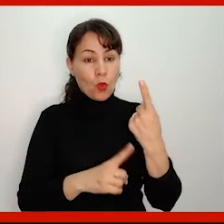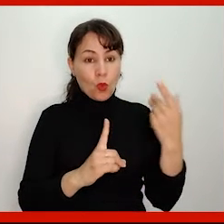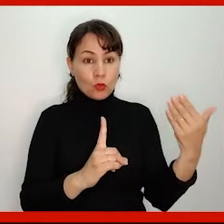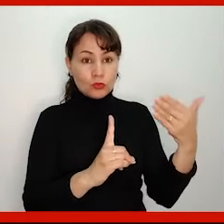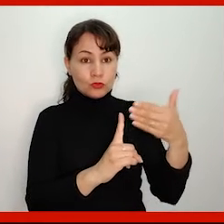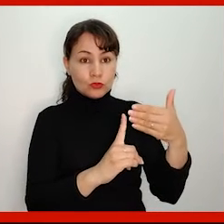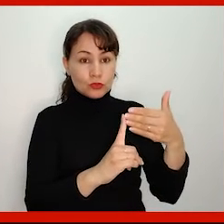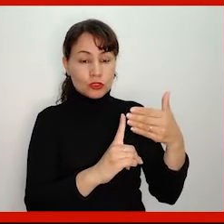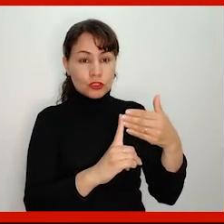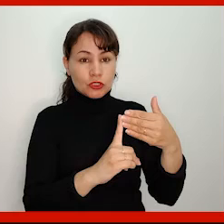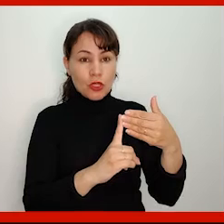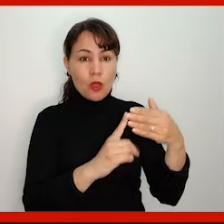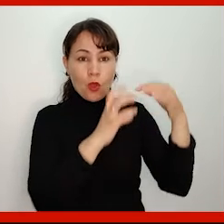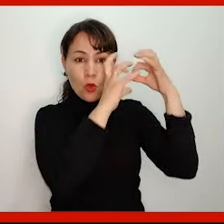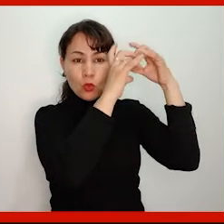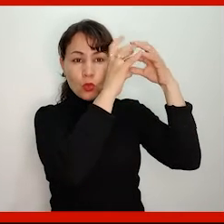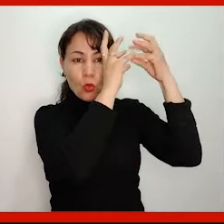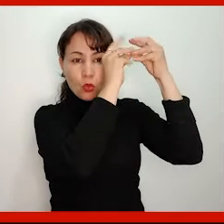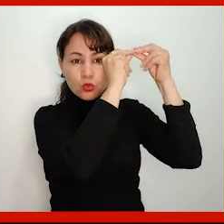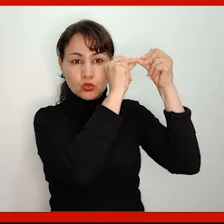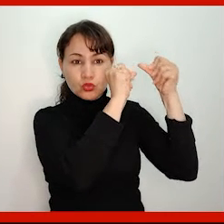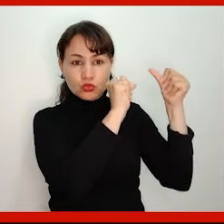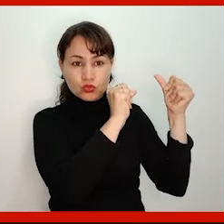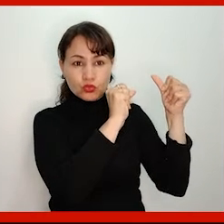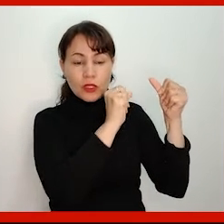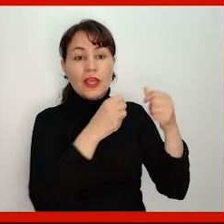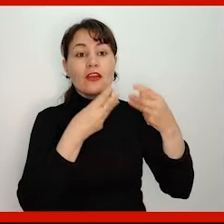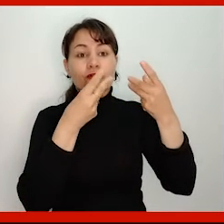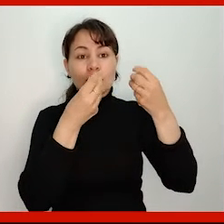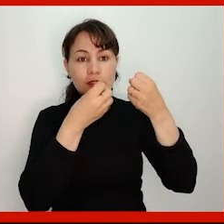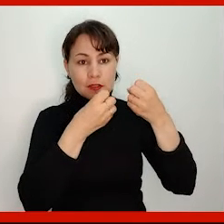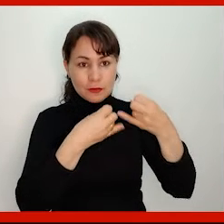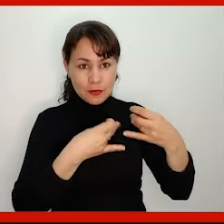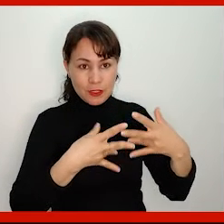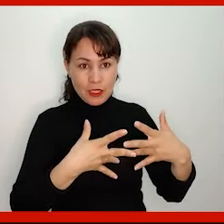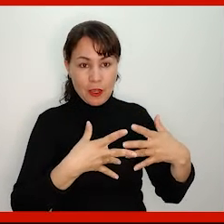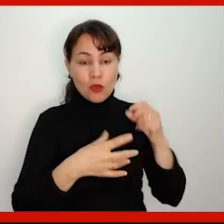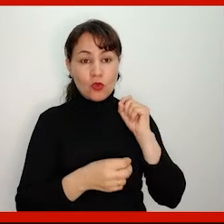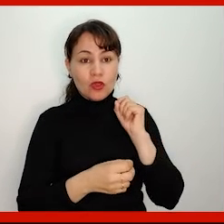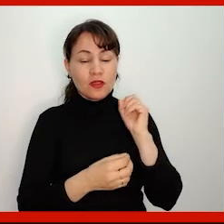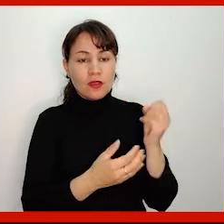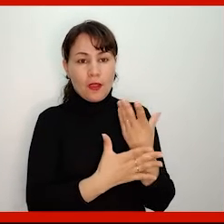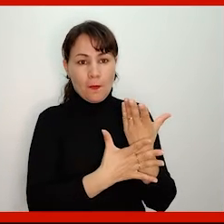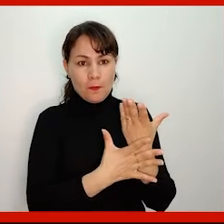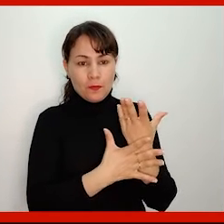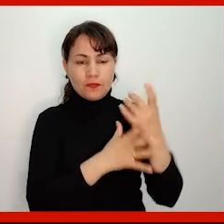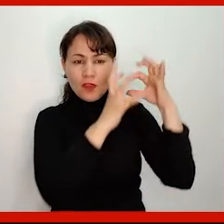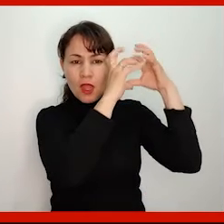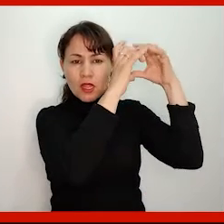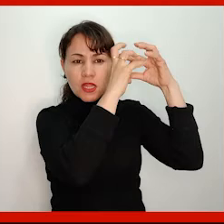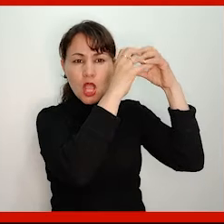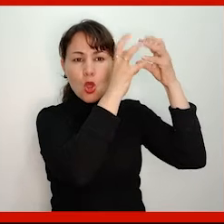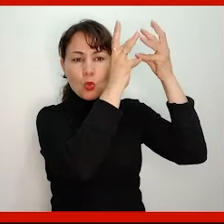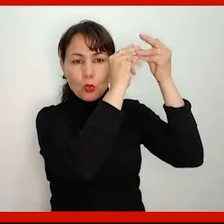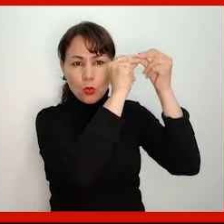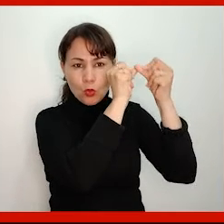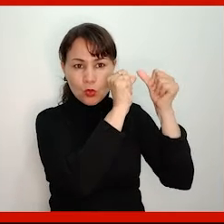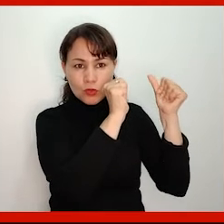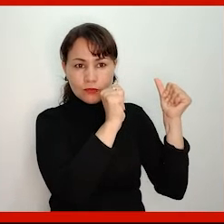um fenômeno chamado neuroplasticidade. E eu vou explicar um pouquinho para vocês o que é esse